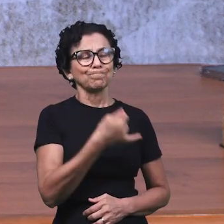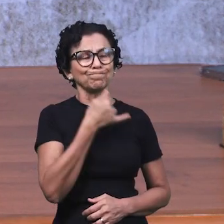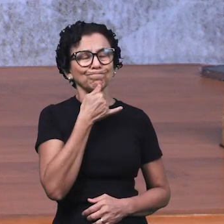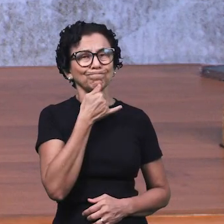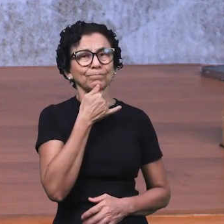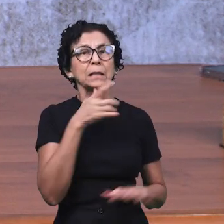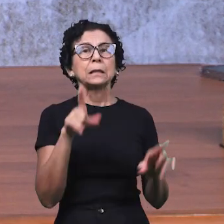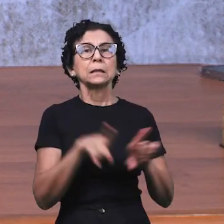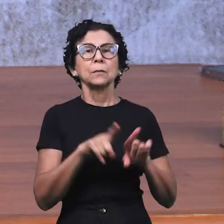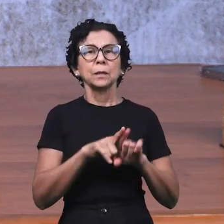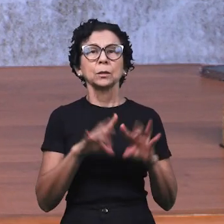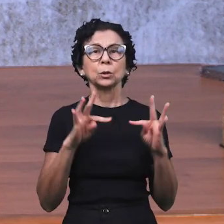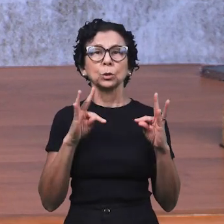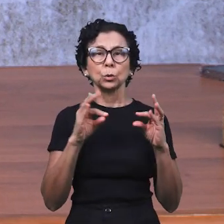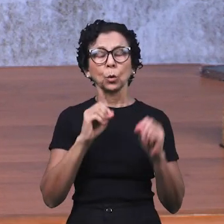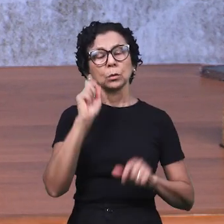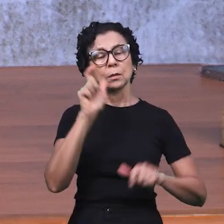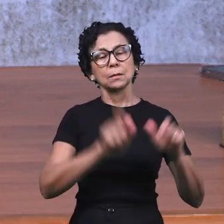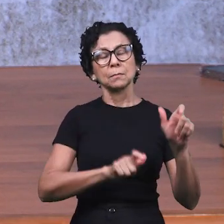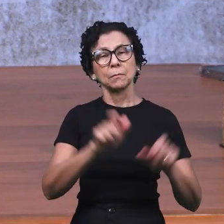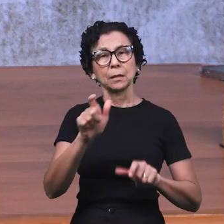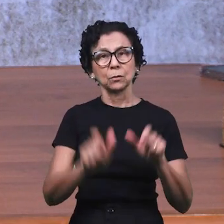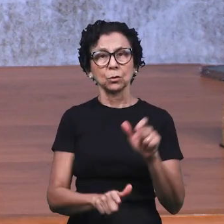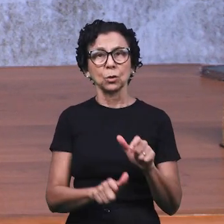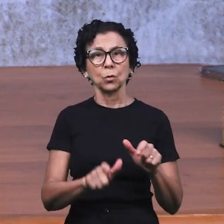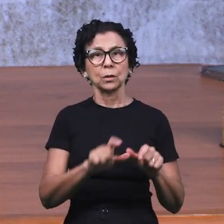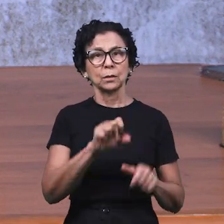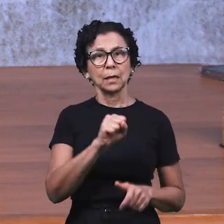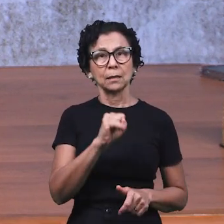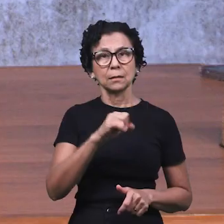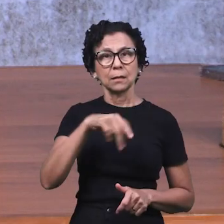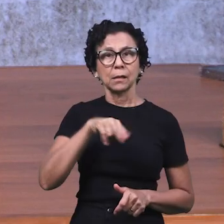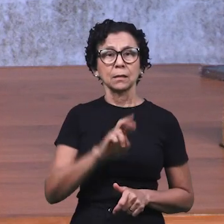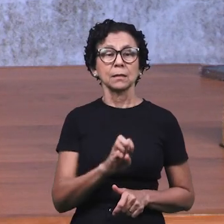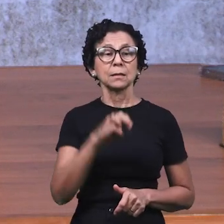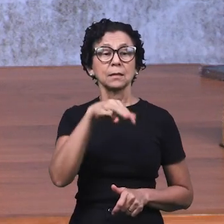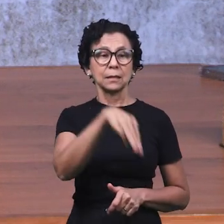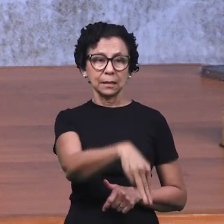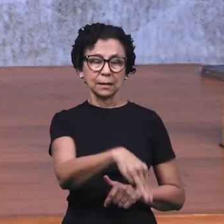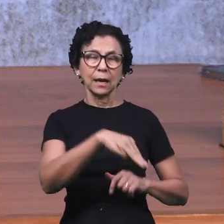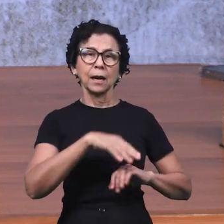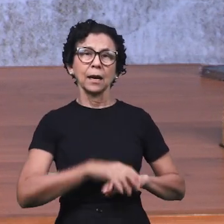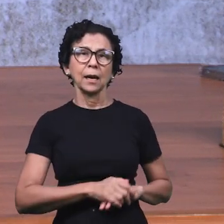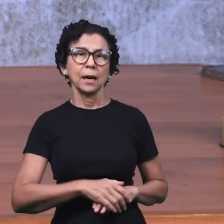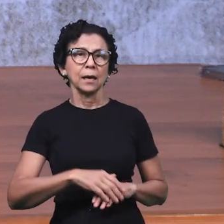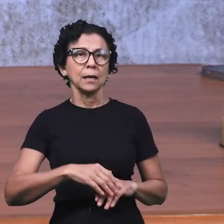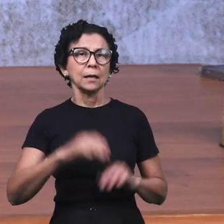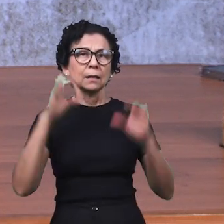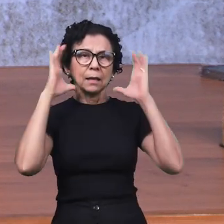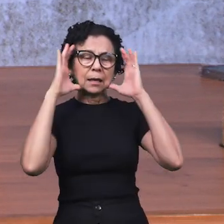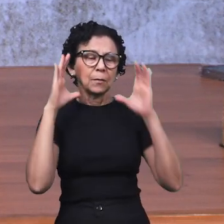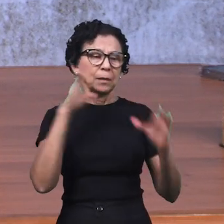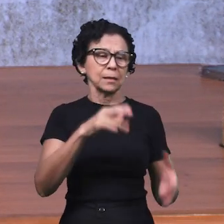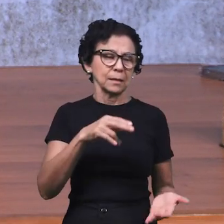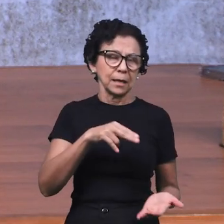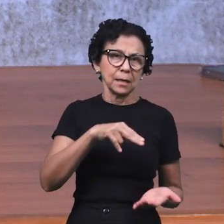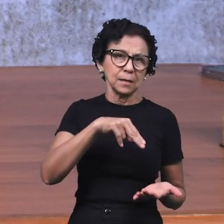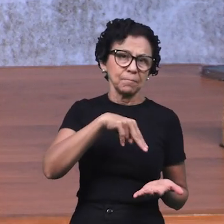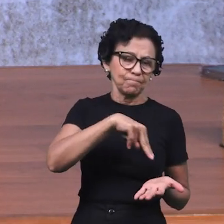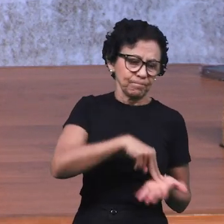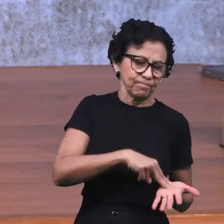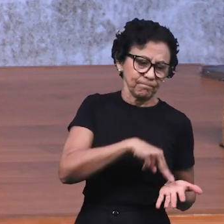homens de Siquém fez tornar sobre a cabeça deles. E a maldição de Jotão, filho